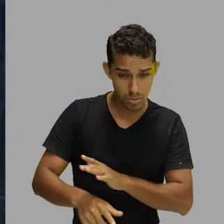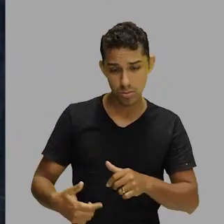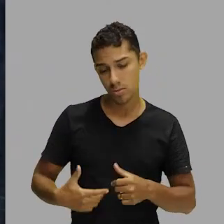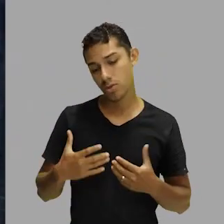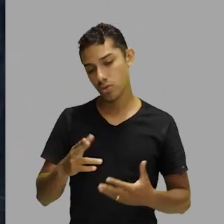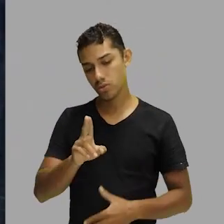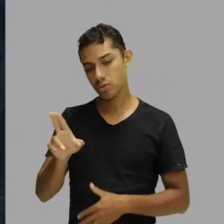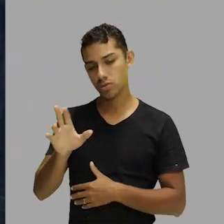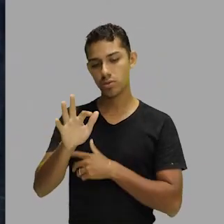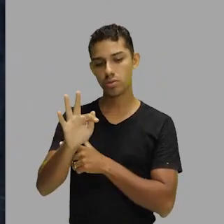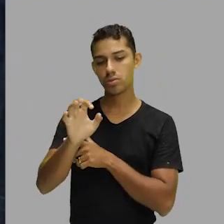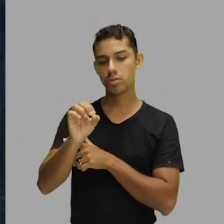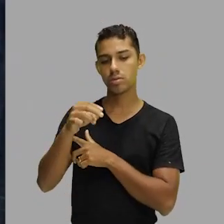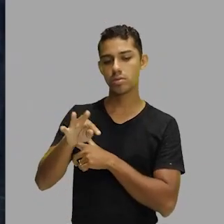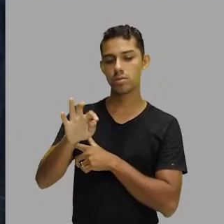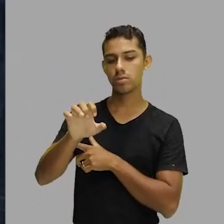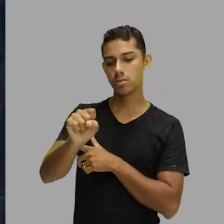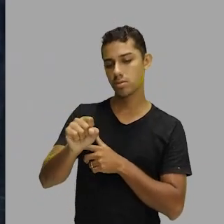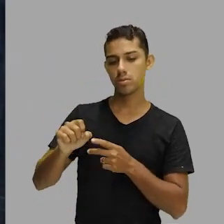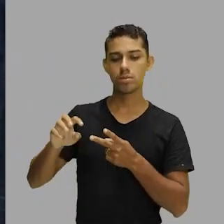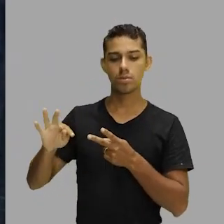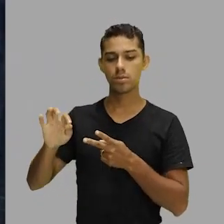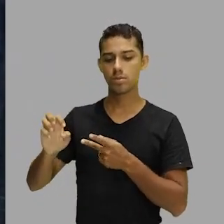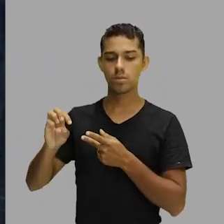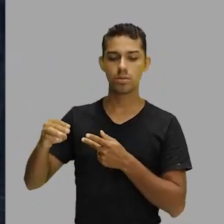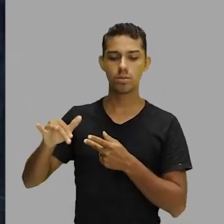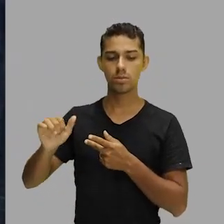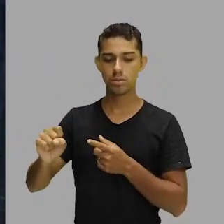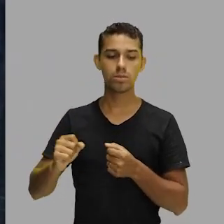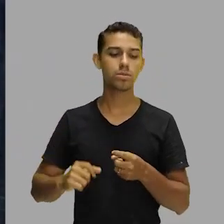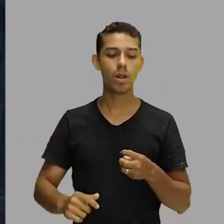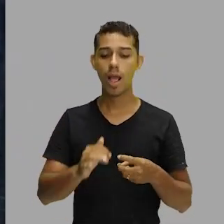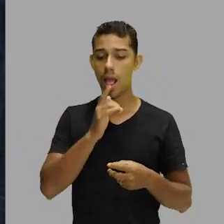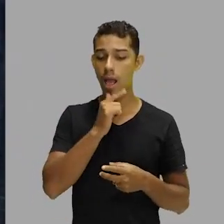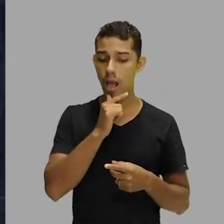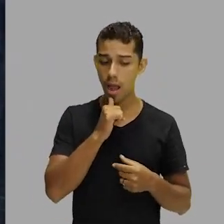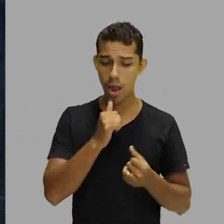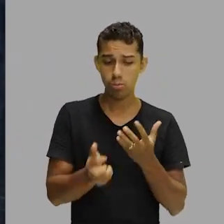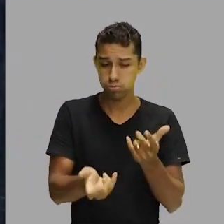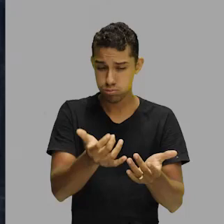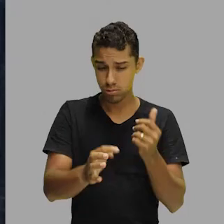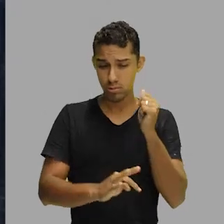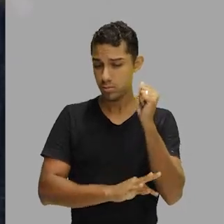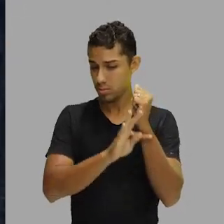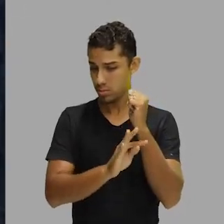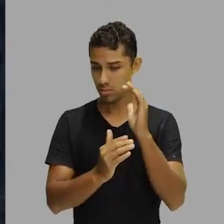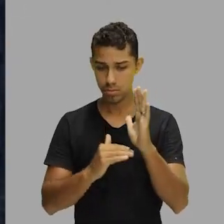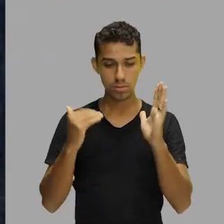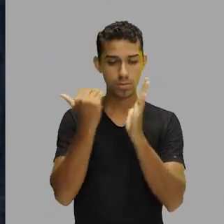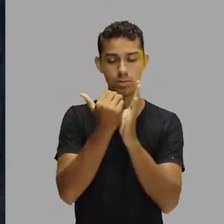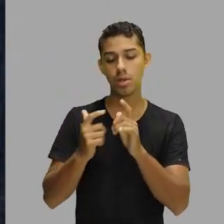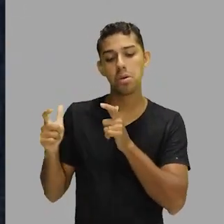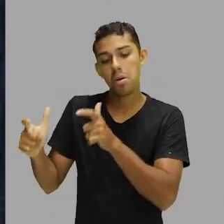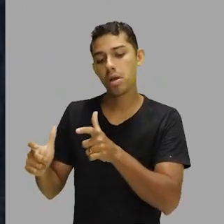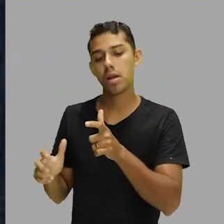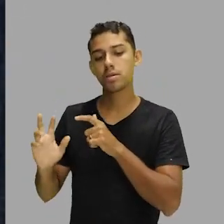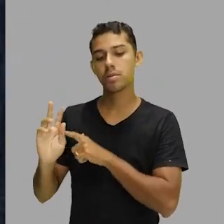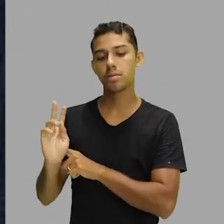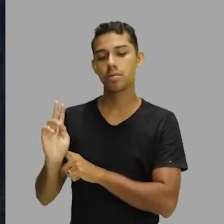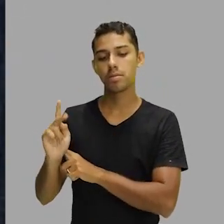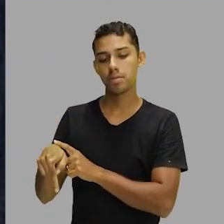para vocês, águas com elevadas temperaturas, locais com pH muito baixo, ou seja,